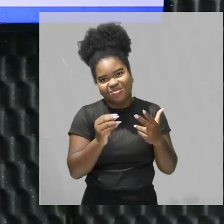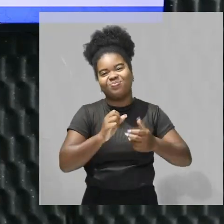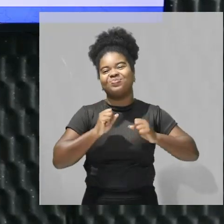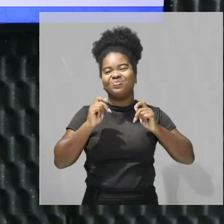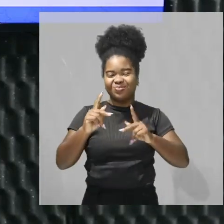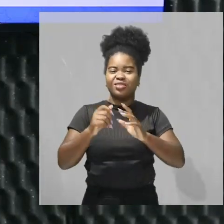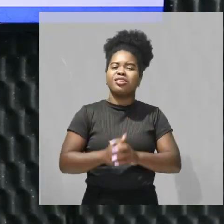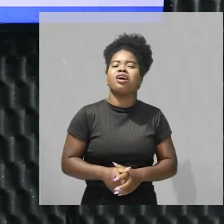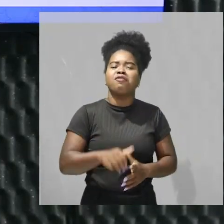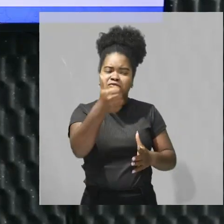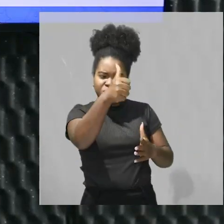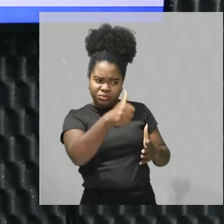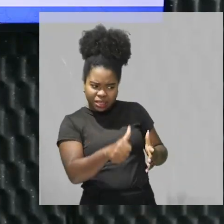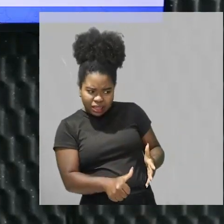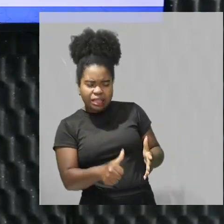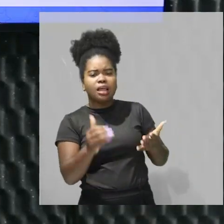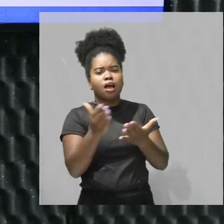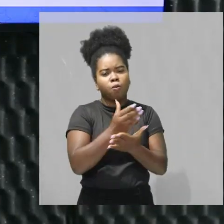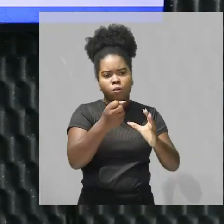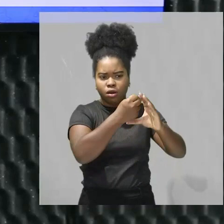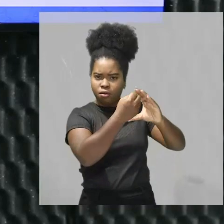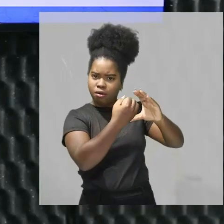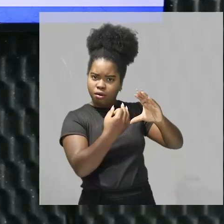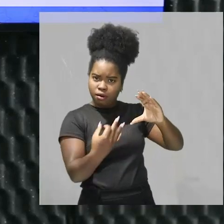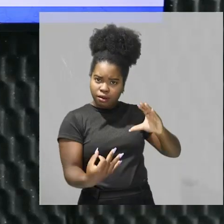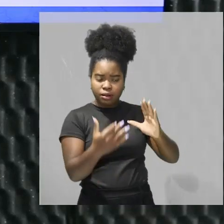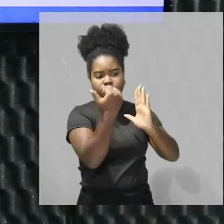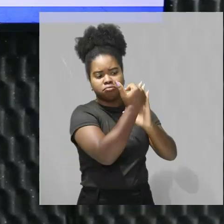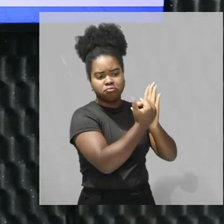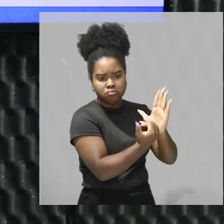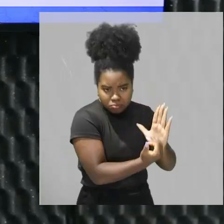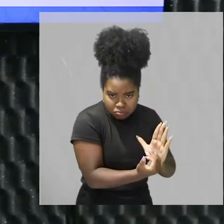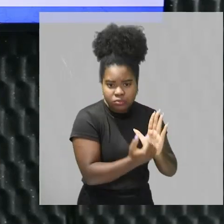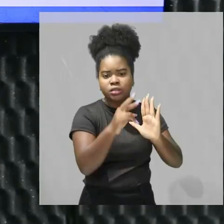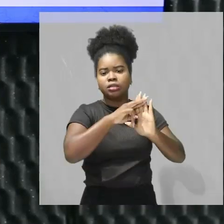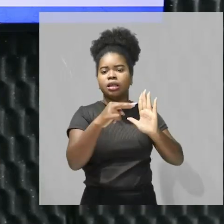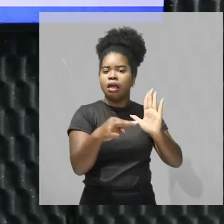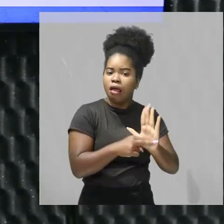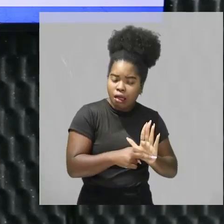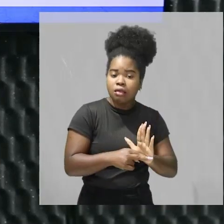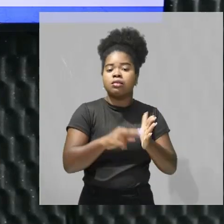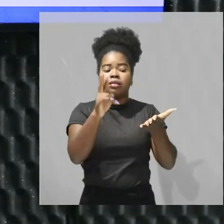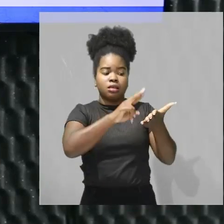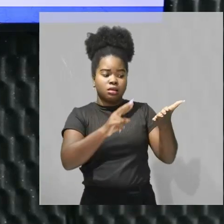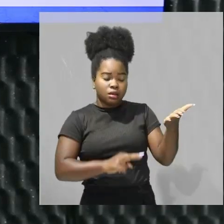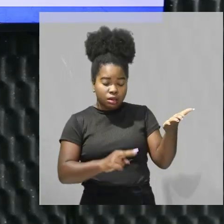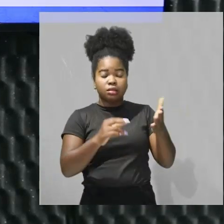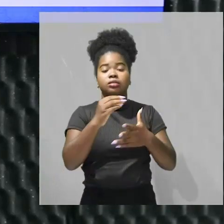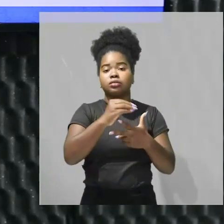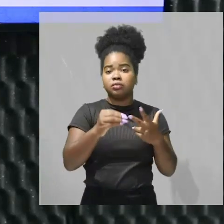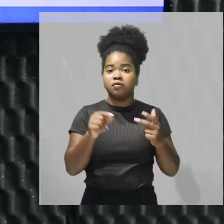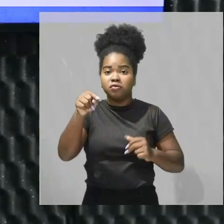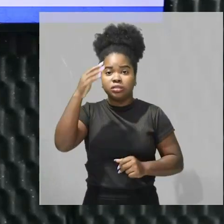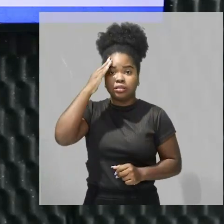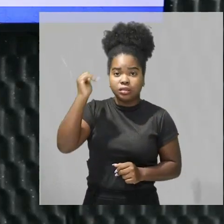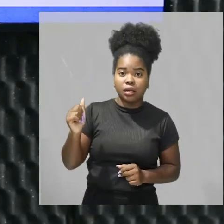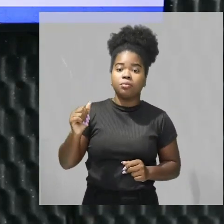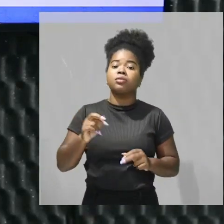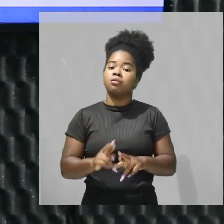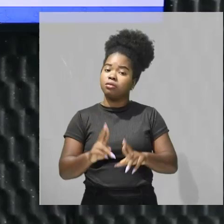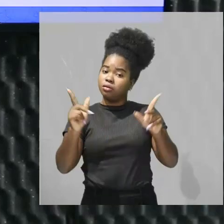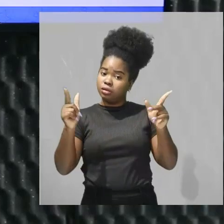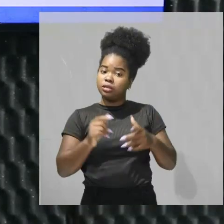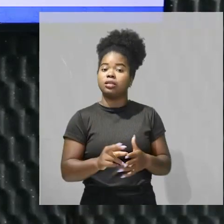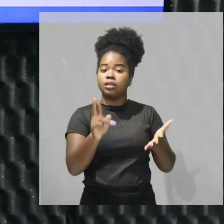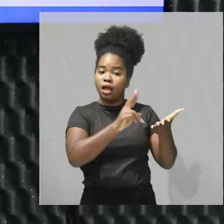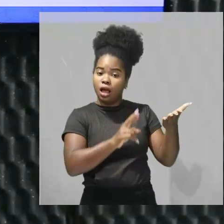Vamos analisar aí algumas características da redação do Enem. Vocês sabem que tem algumas diferenças entre a redação